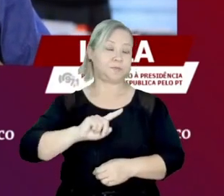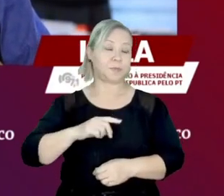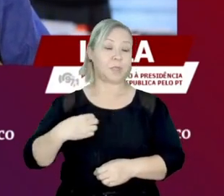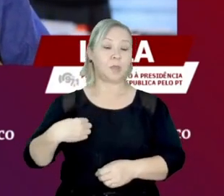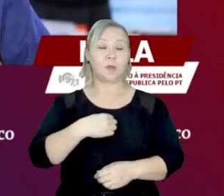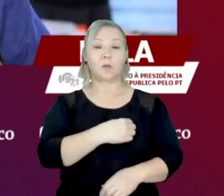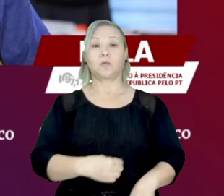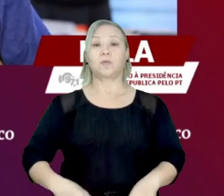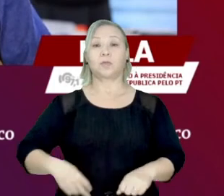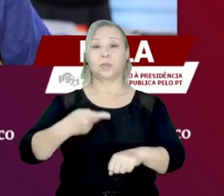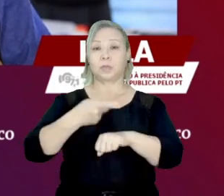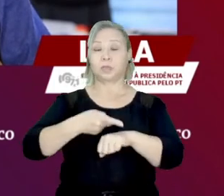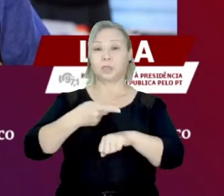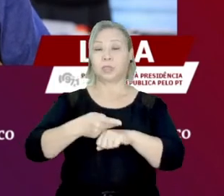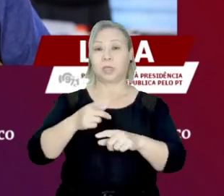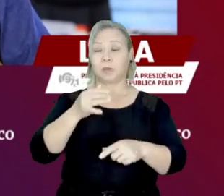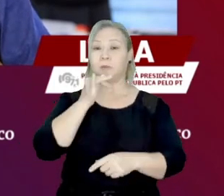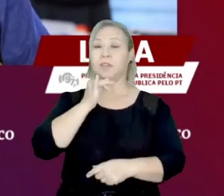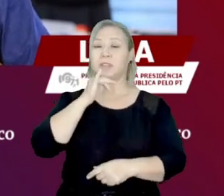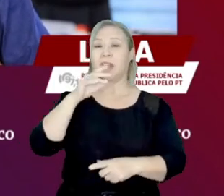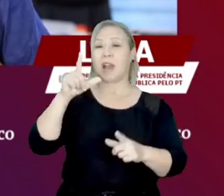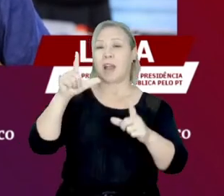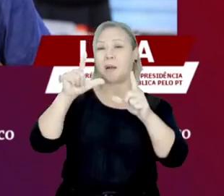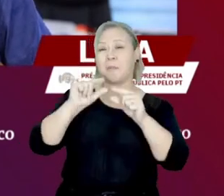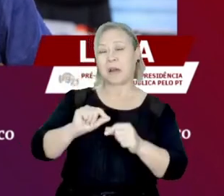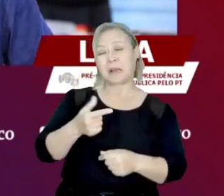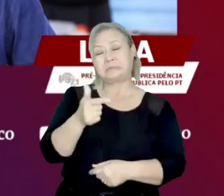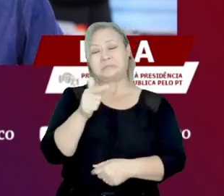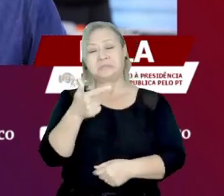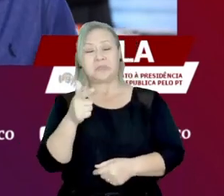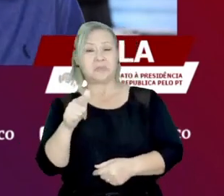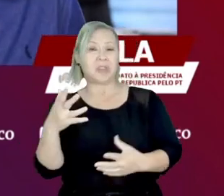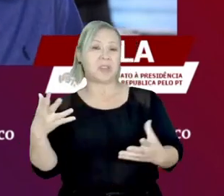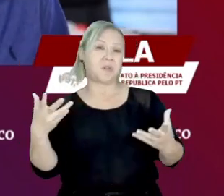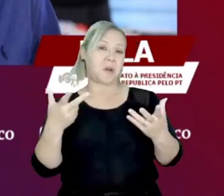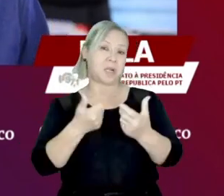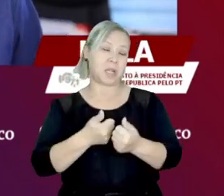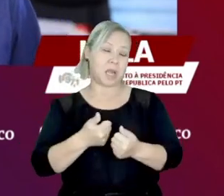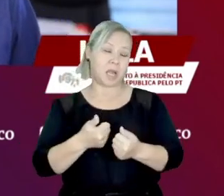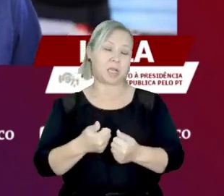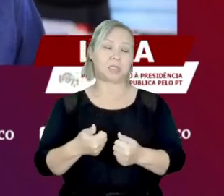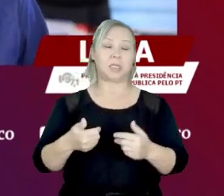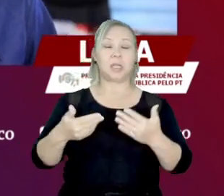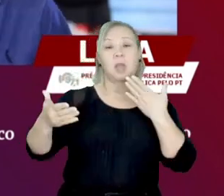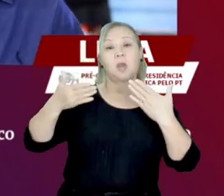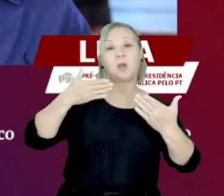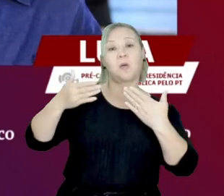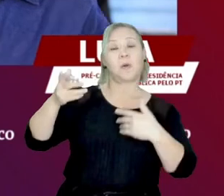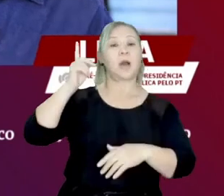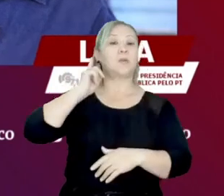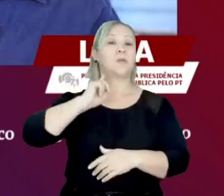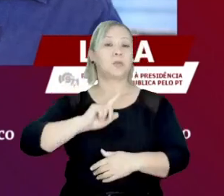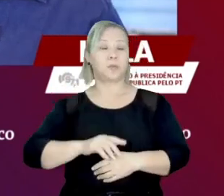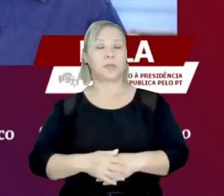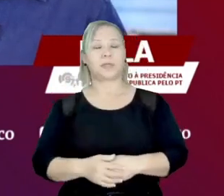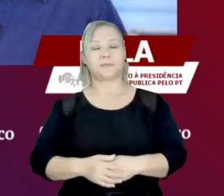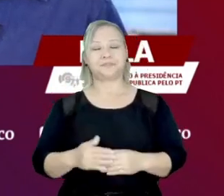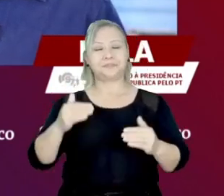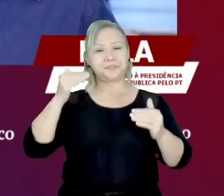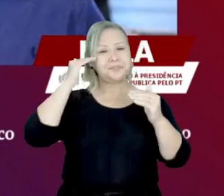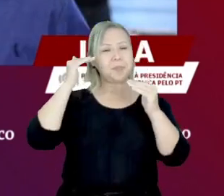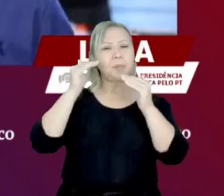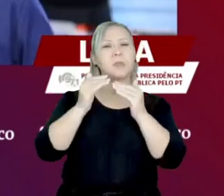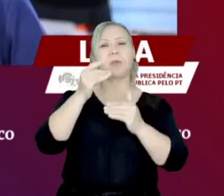Brasil e China, nos anos que o PT governou, não foi legal para o Vale do Aço. O planejamento do Lula para a região do